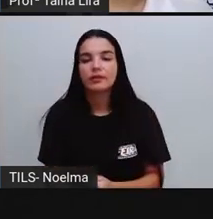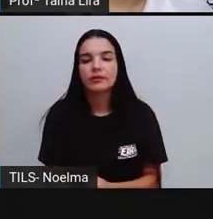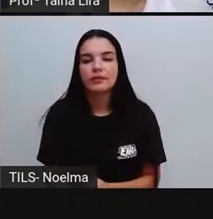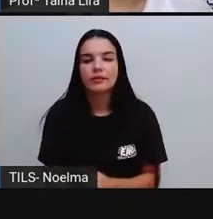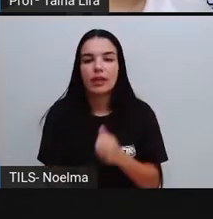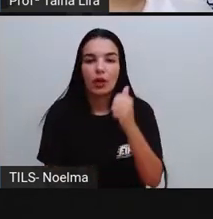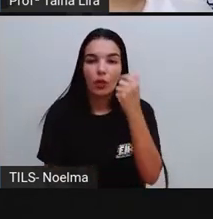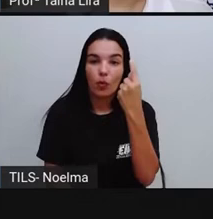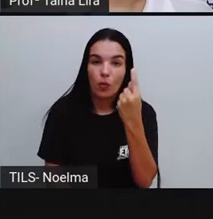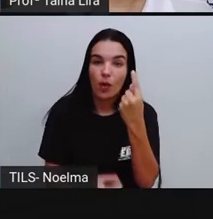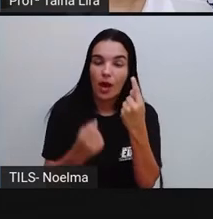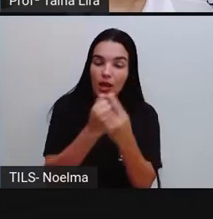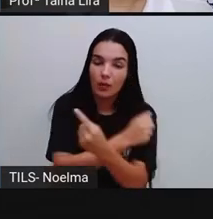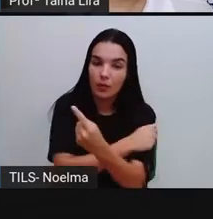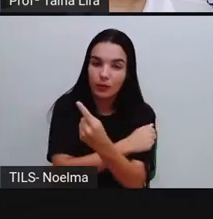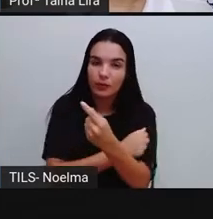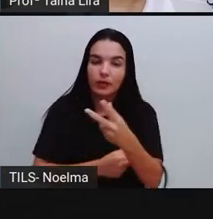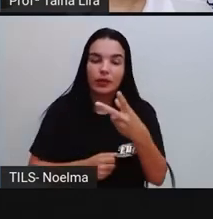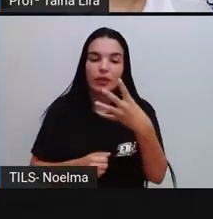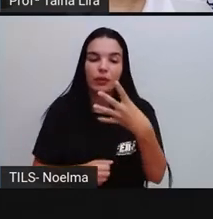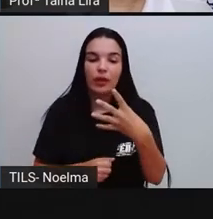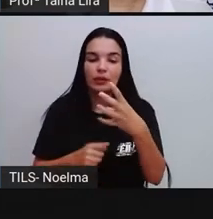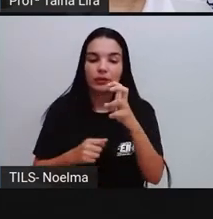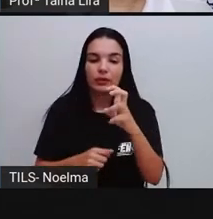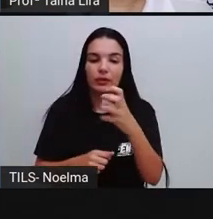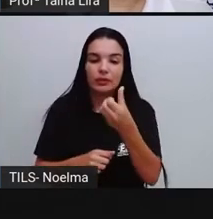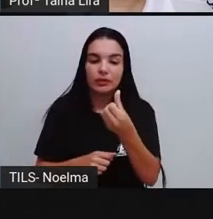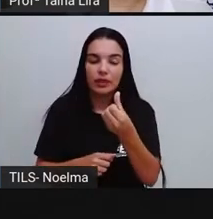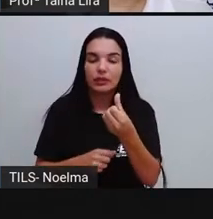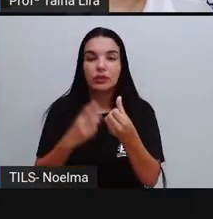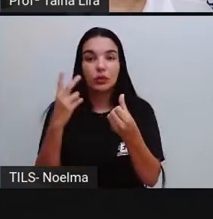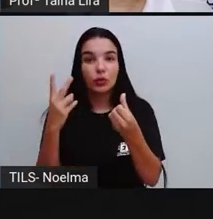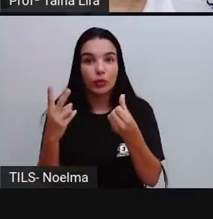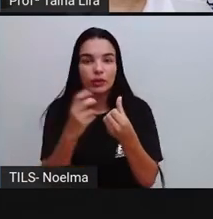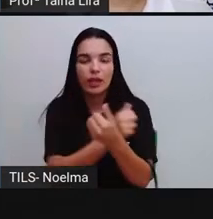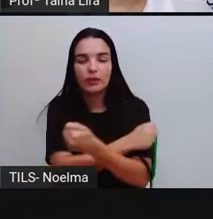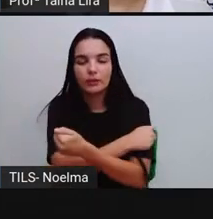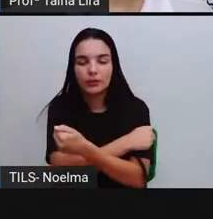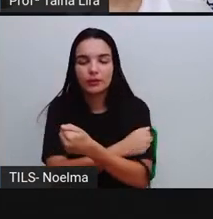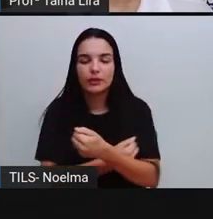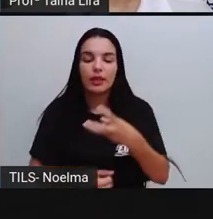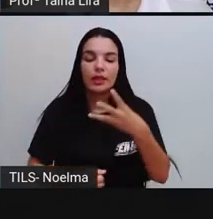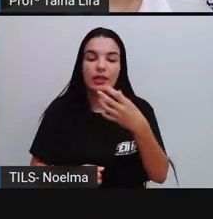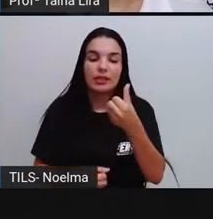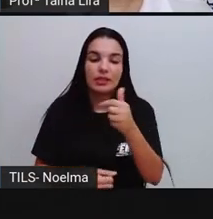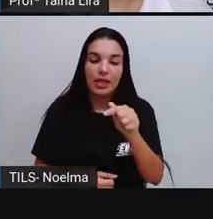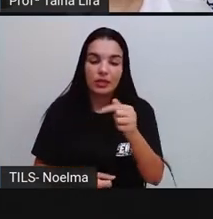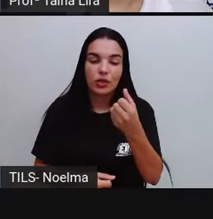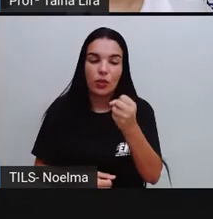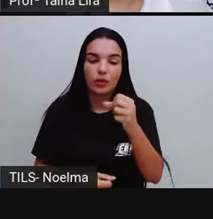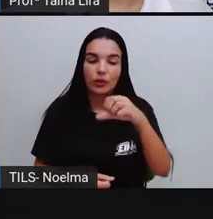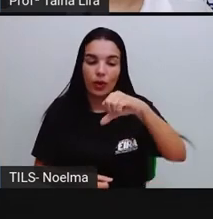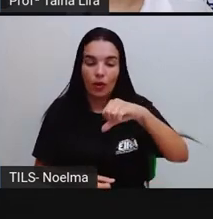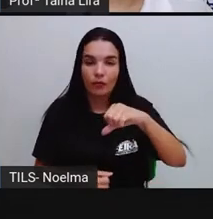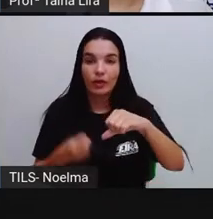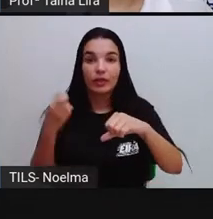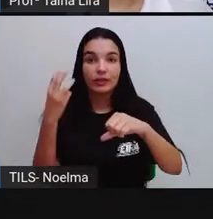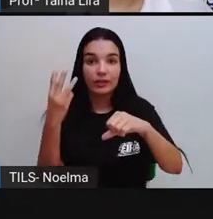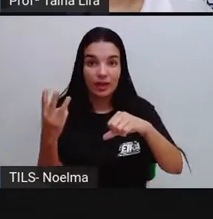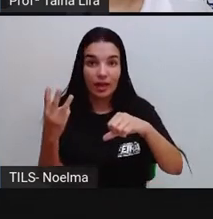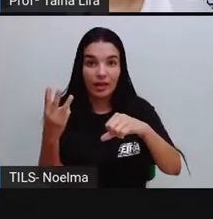ó, um aluno. 4, 5, 6, 2 alunos. 7, 8,